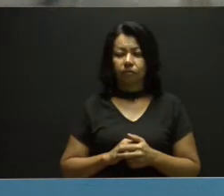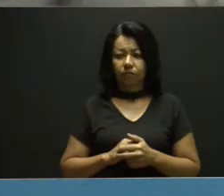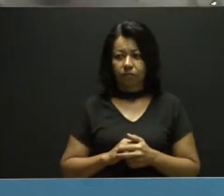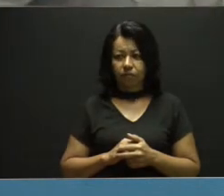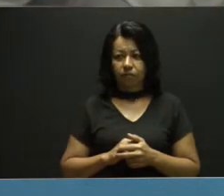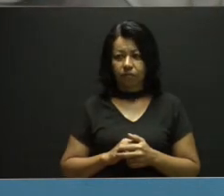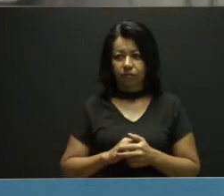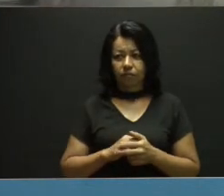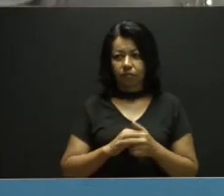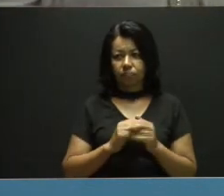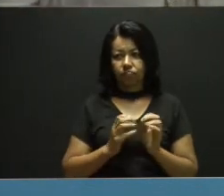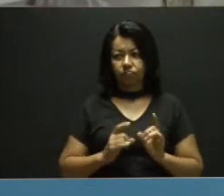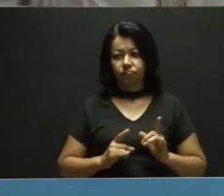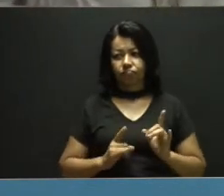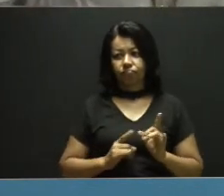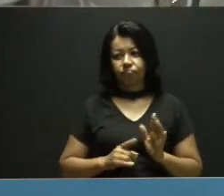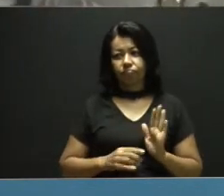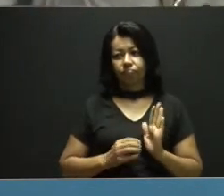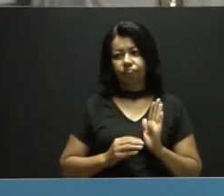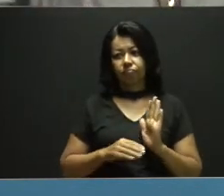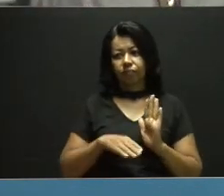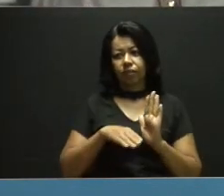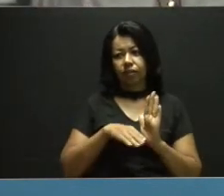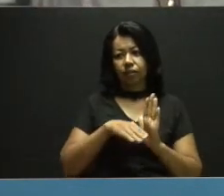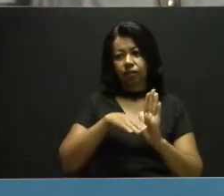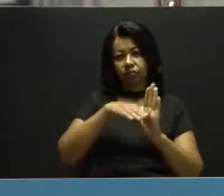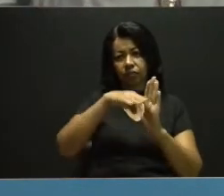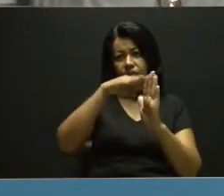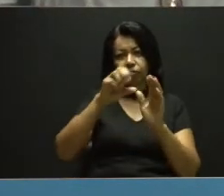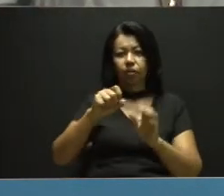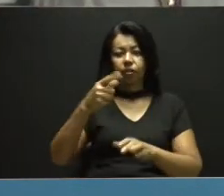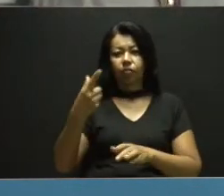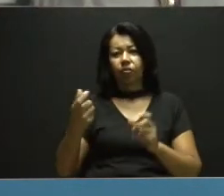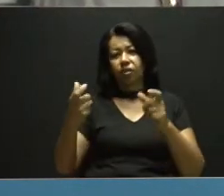elevatória é quase um templo